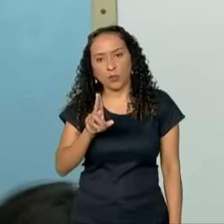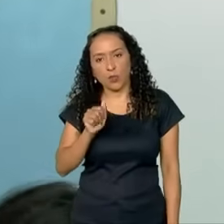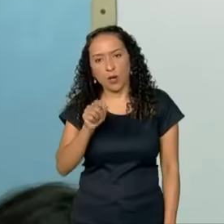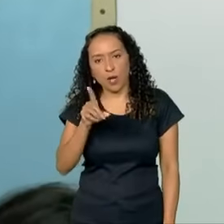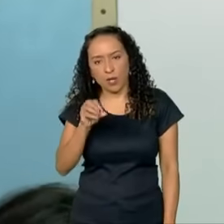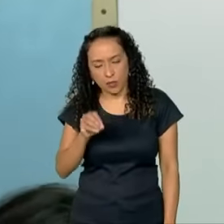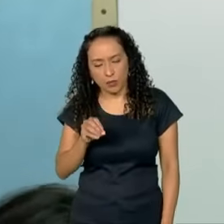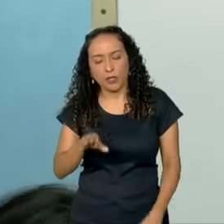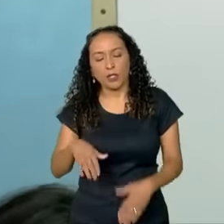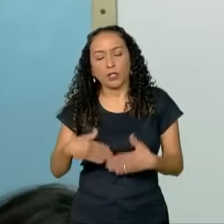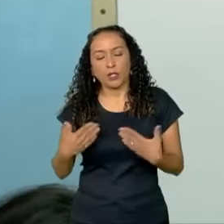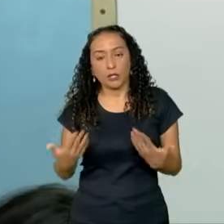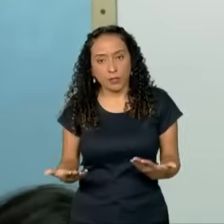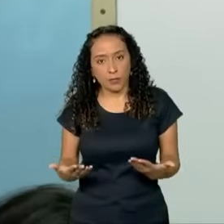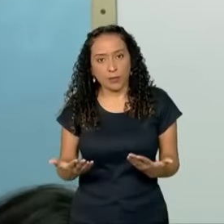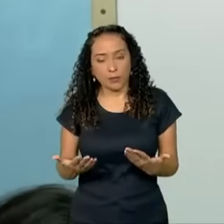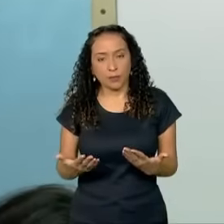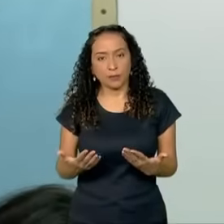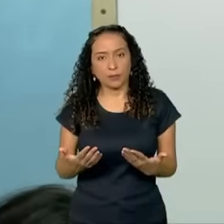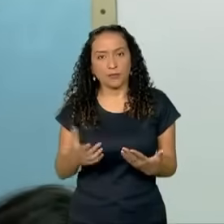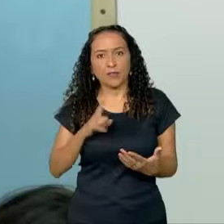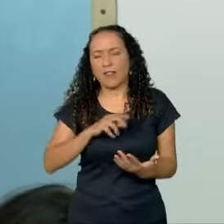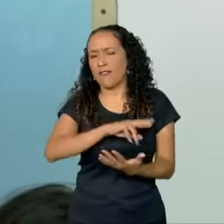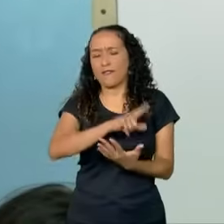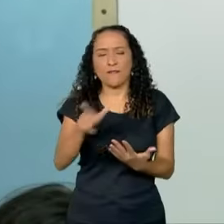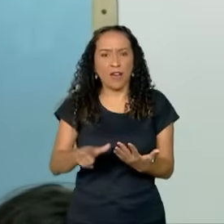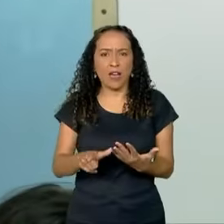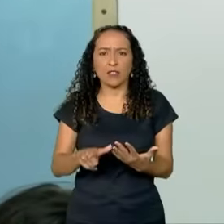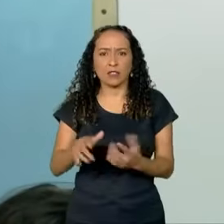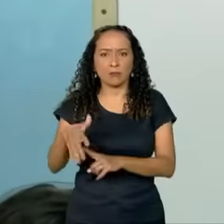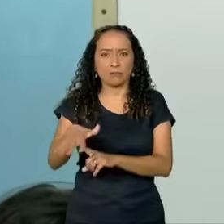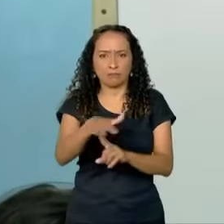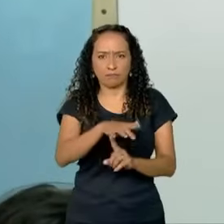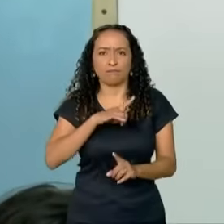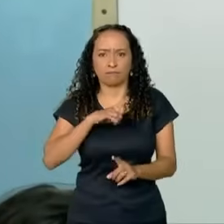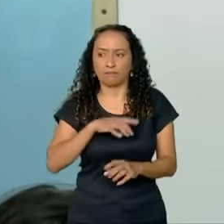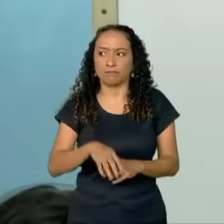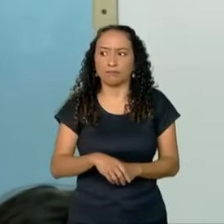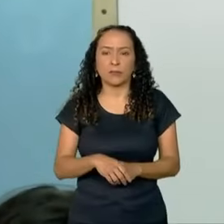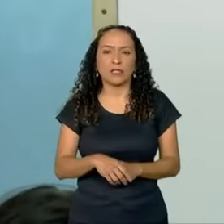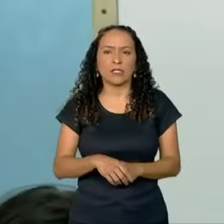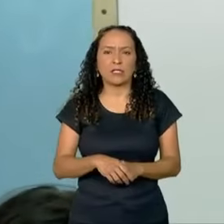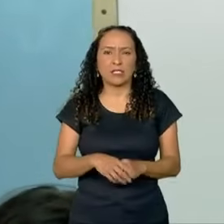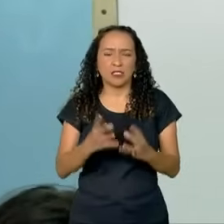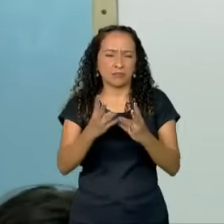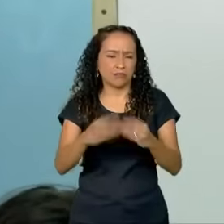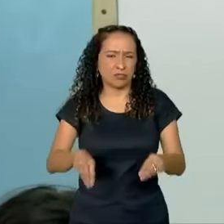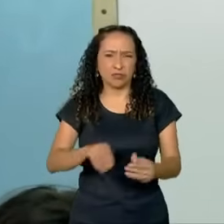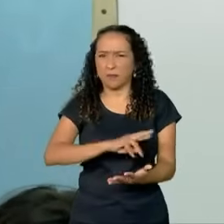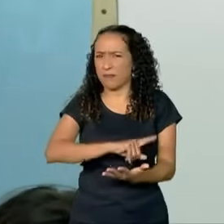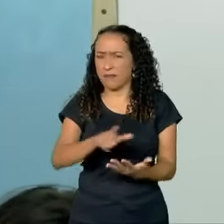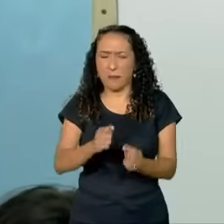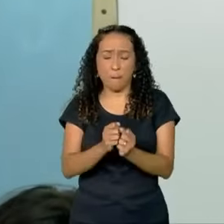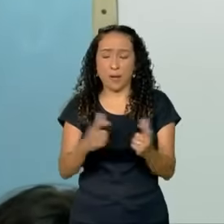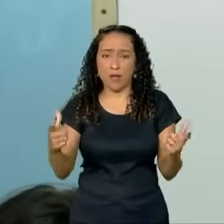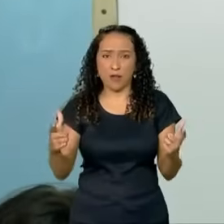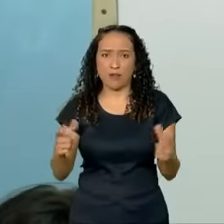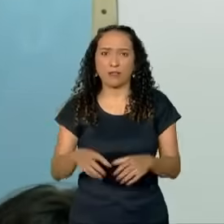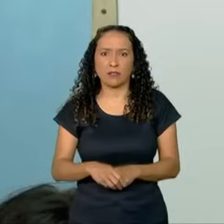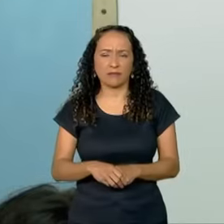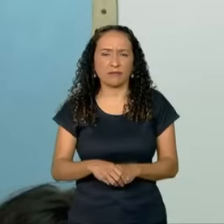tá? Mas são muitos os equipamentos. Os estragos são infinitamente maiores,